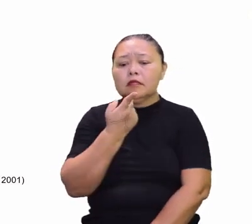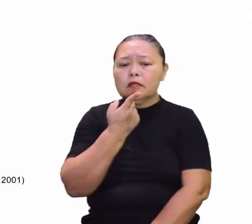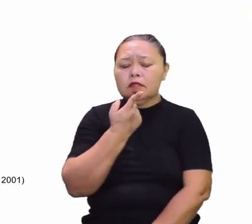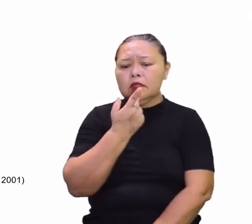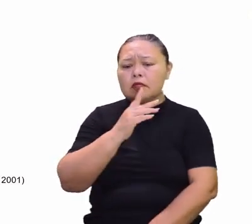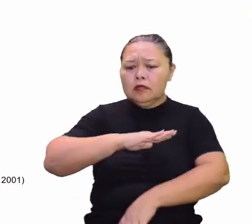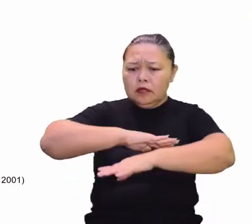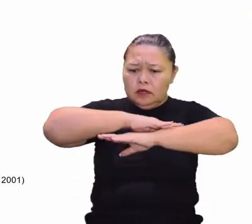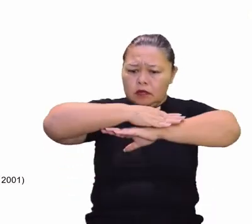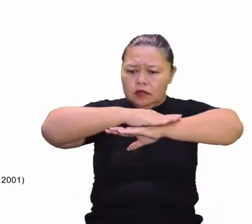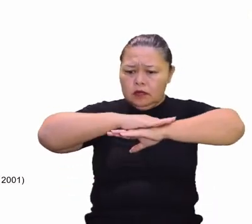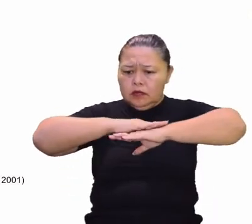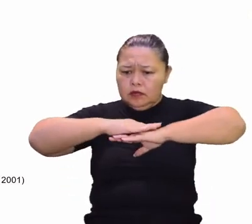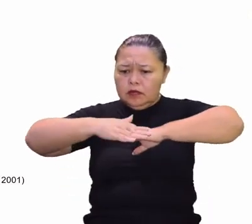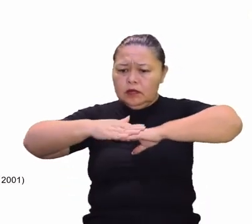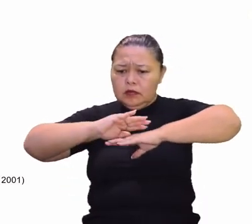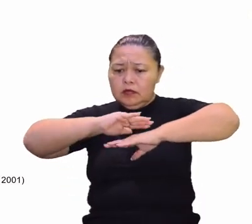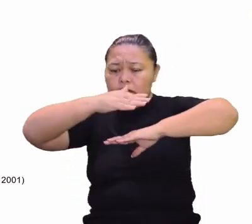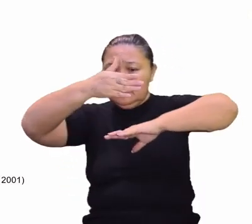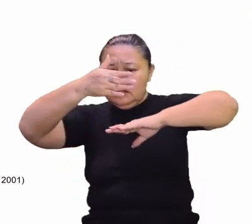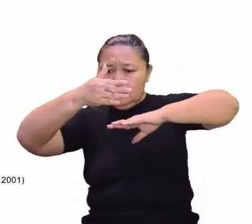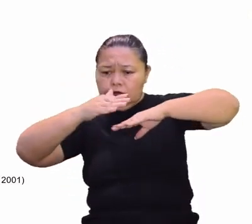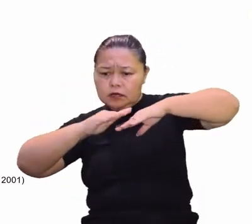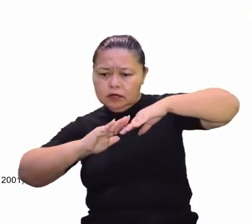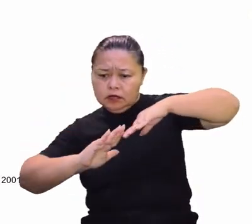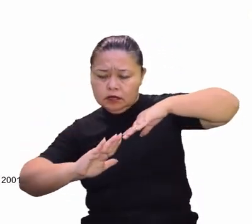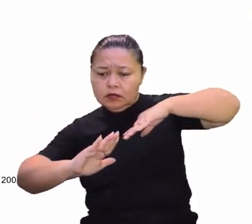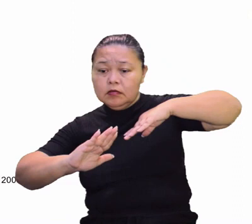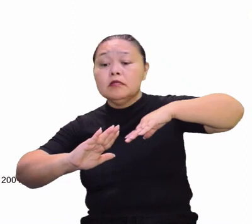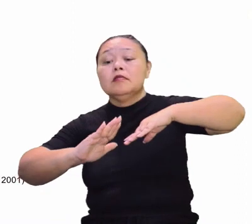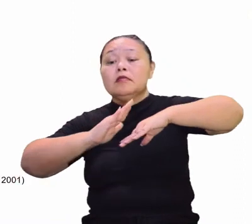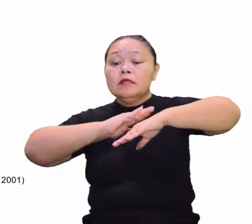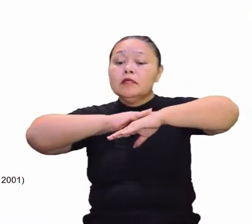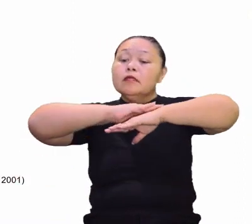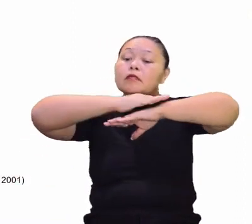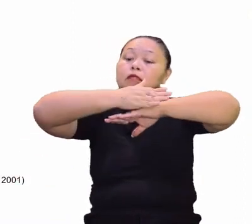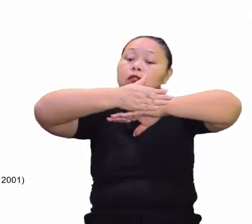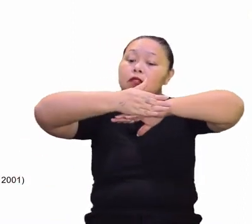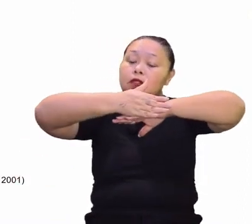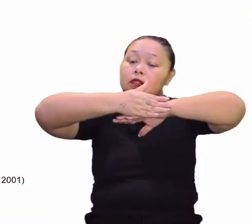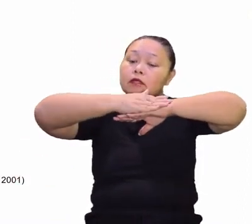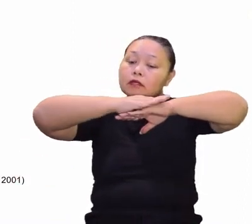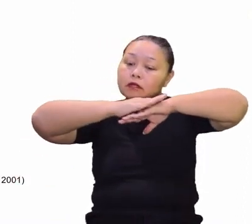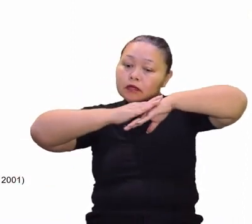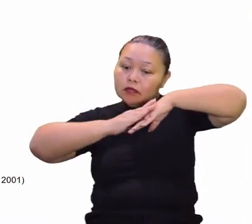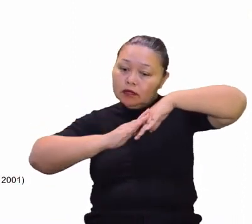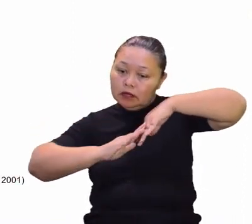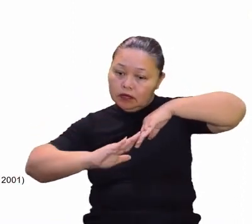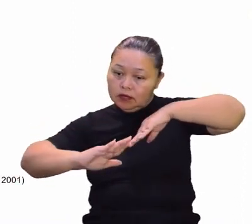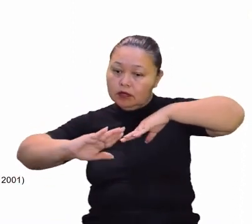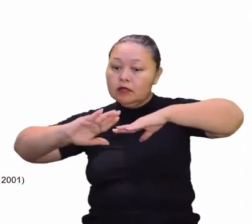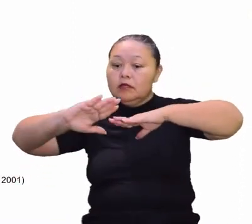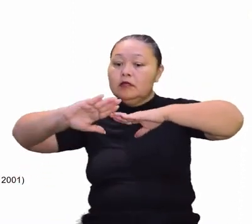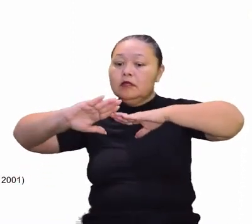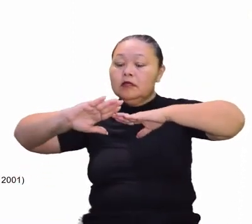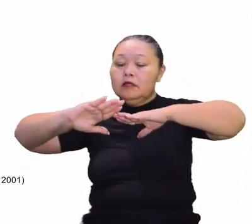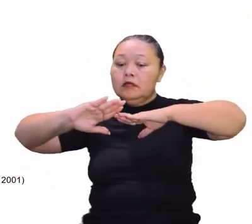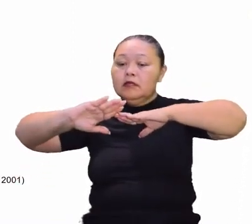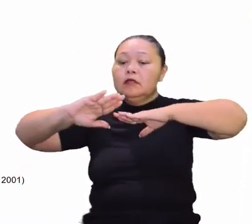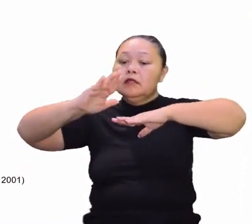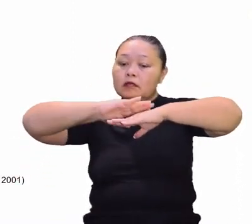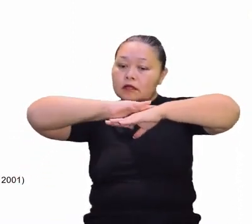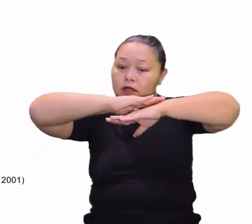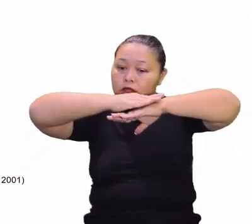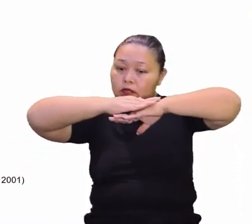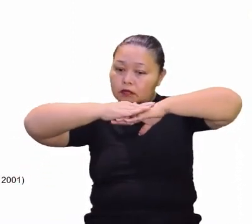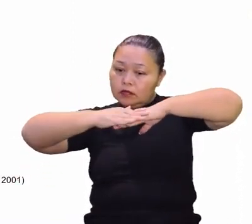a planície é mais alta que a depressão ou é a depressão? Planície é mais baixa do que a depressão. A